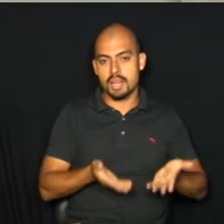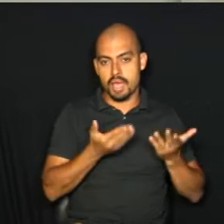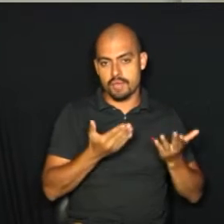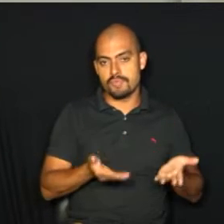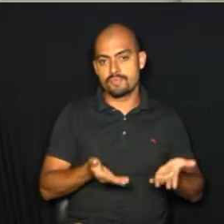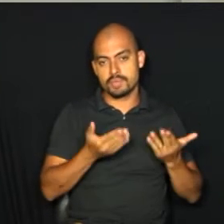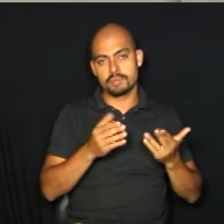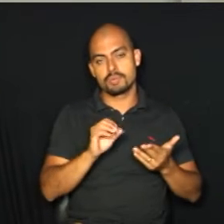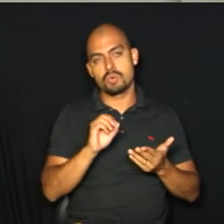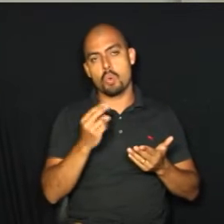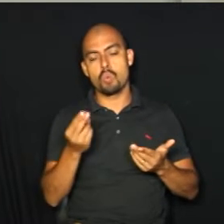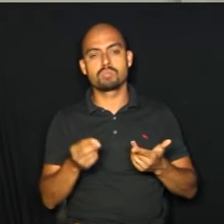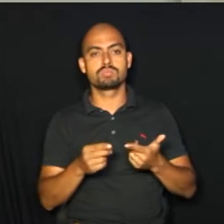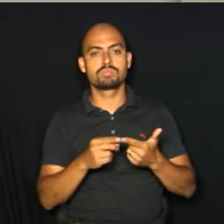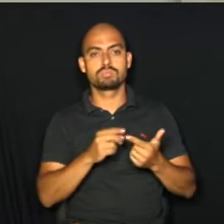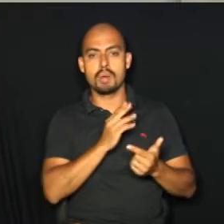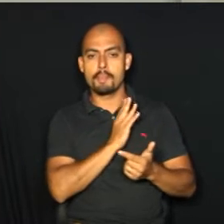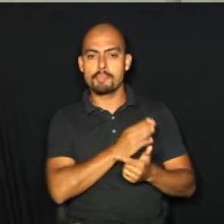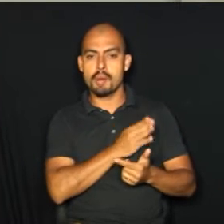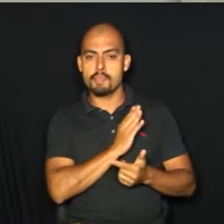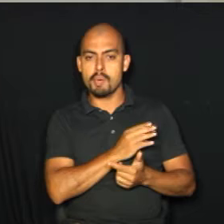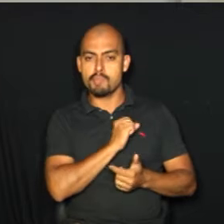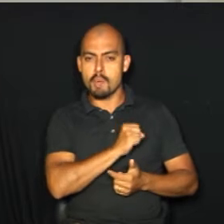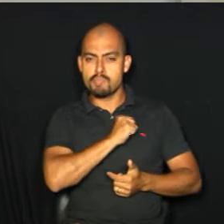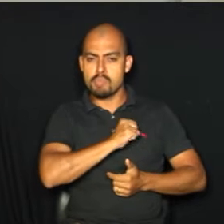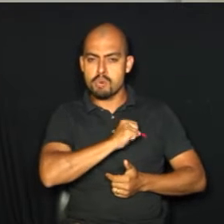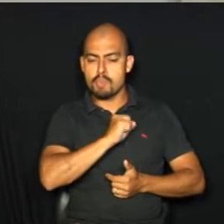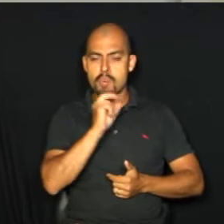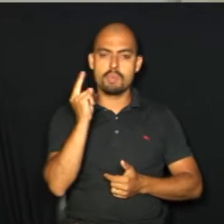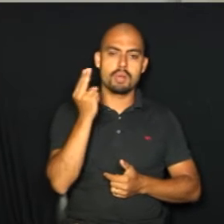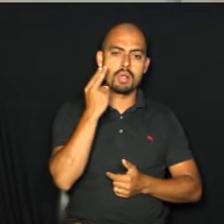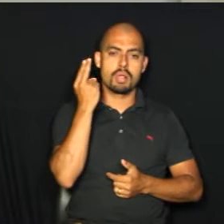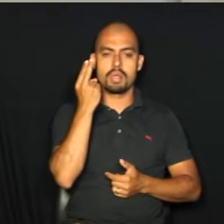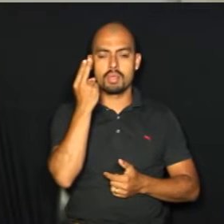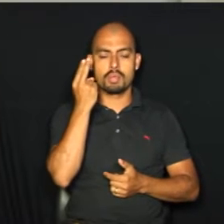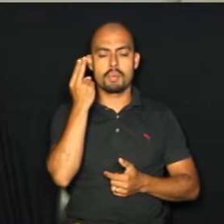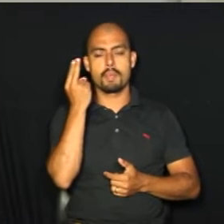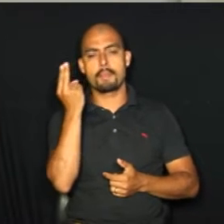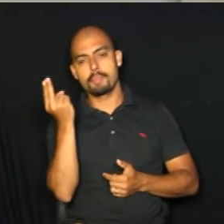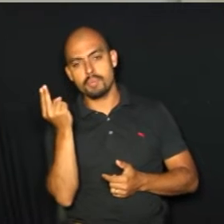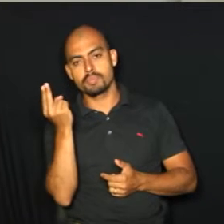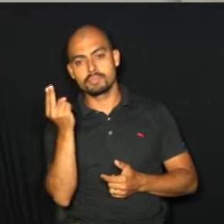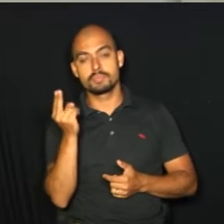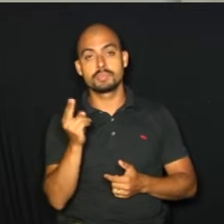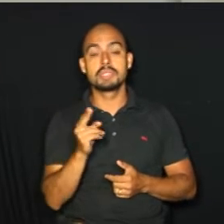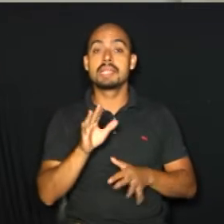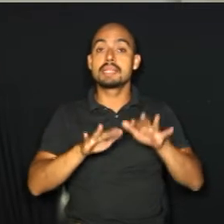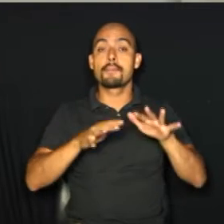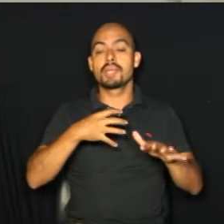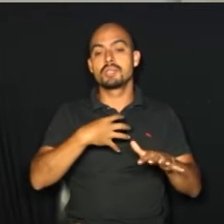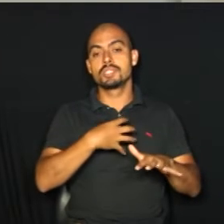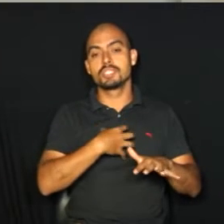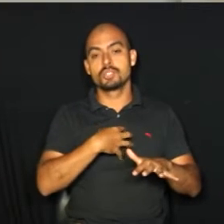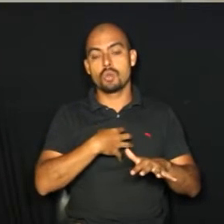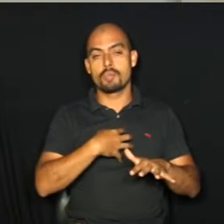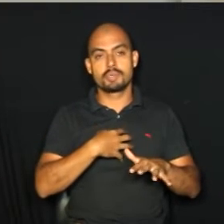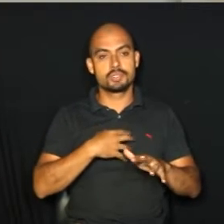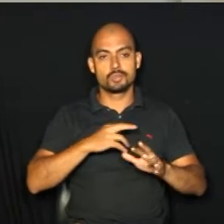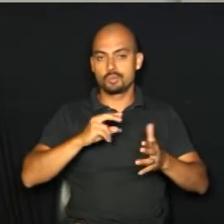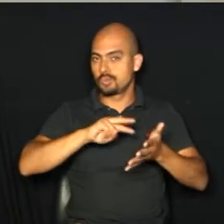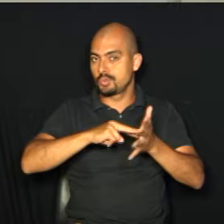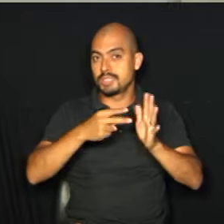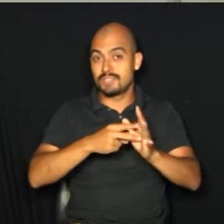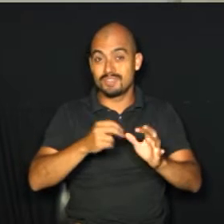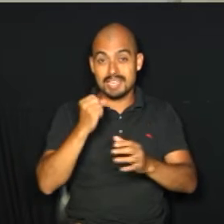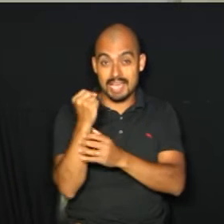ausentes e até palpitações mais intensas e desmaios sendo que a intensidade dos sintomas não reflete a